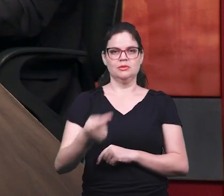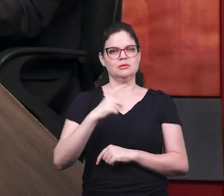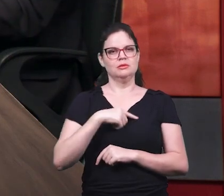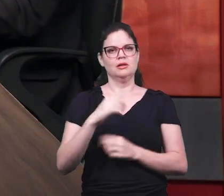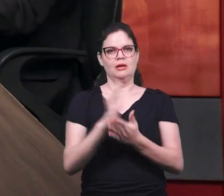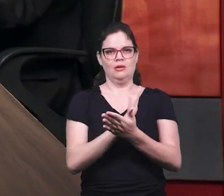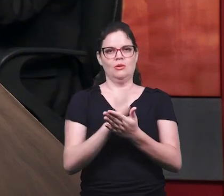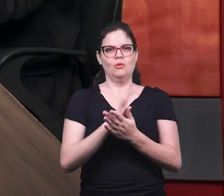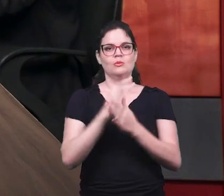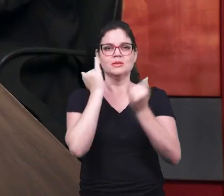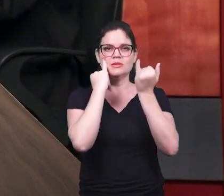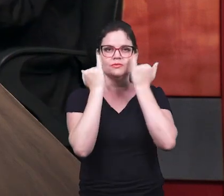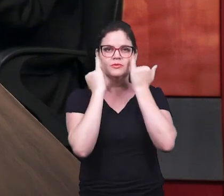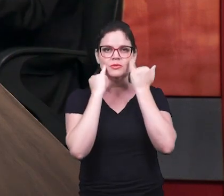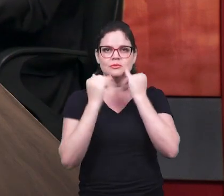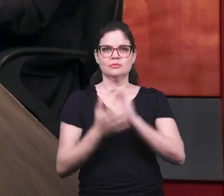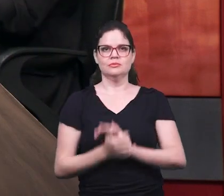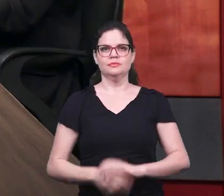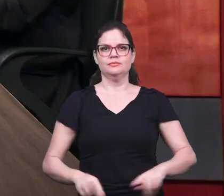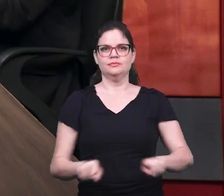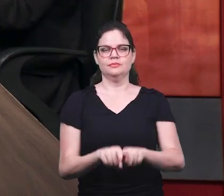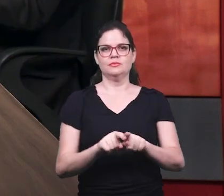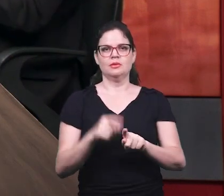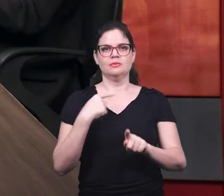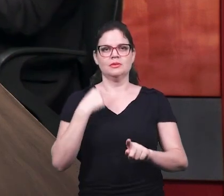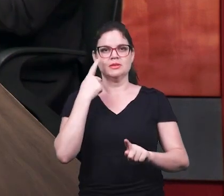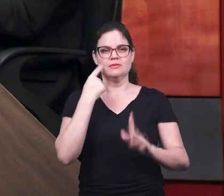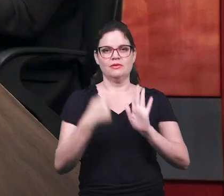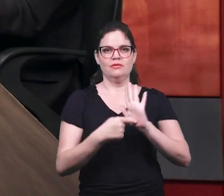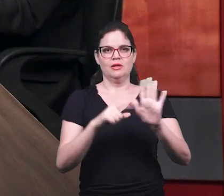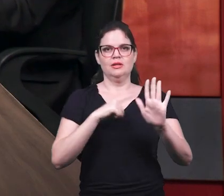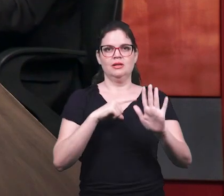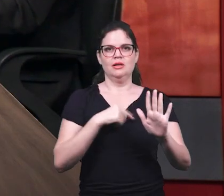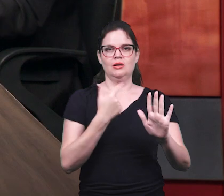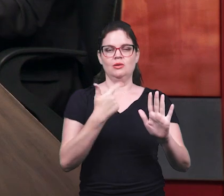ali. Agora, olha só, nós temos aqui o Eusébio de Cesareia,